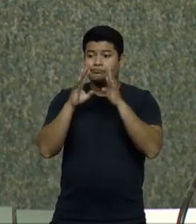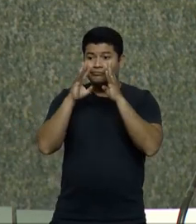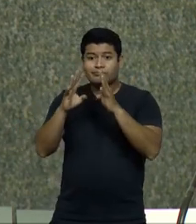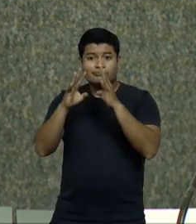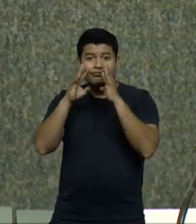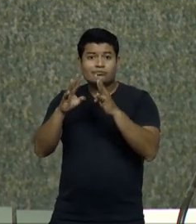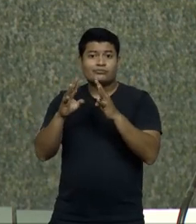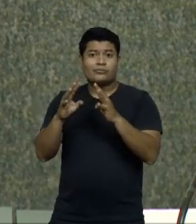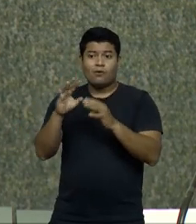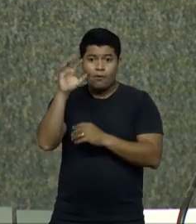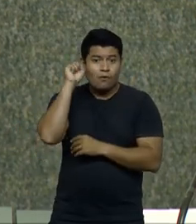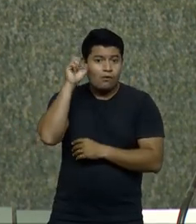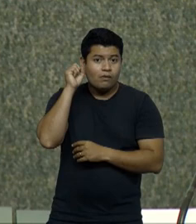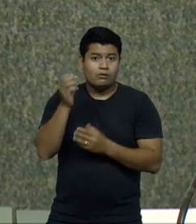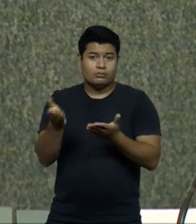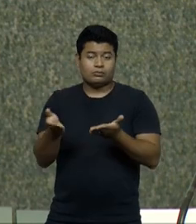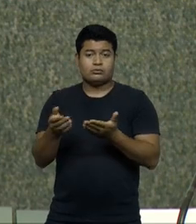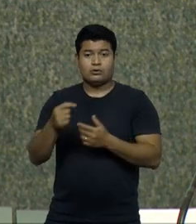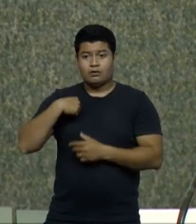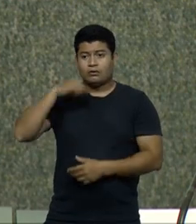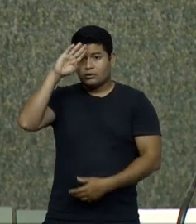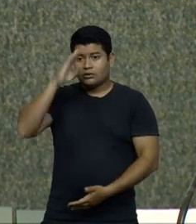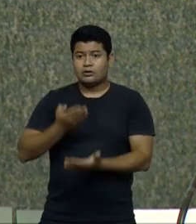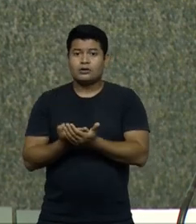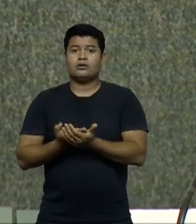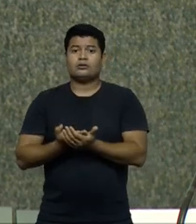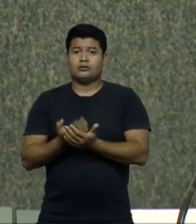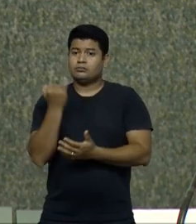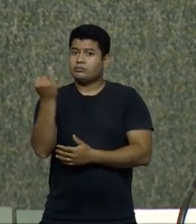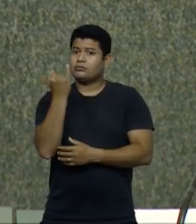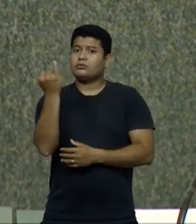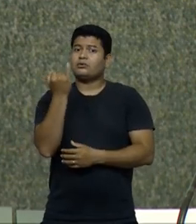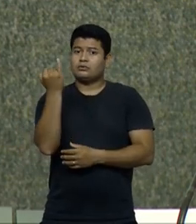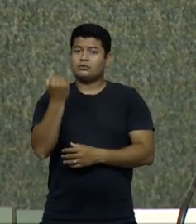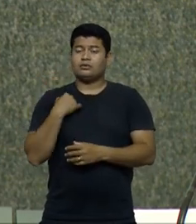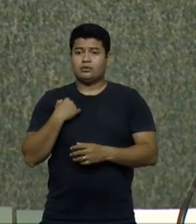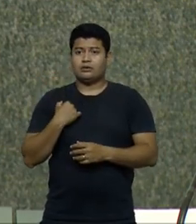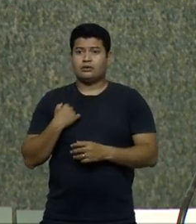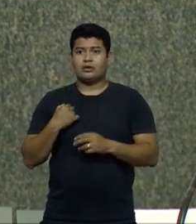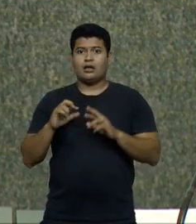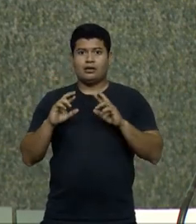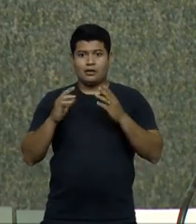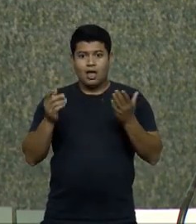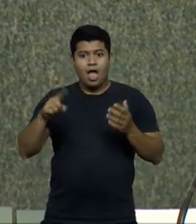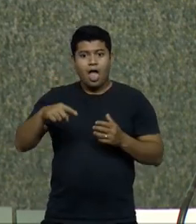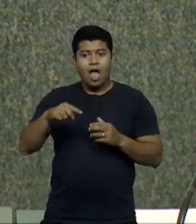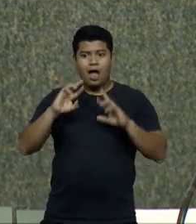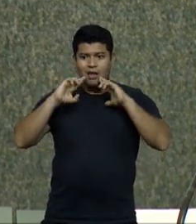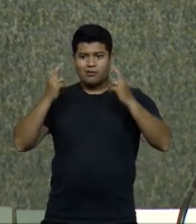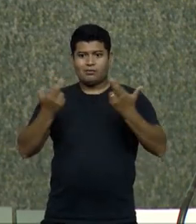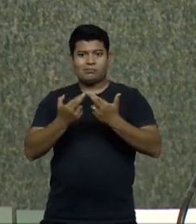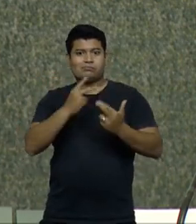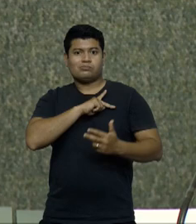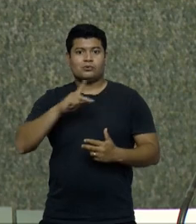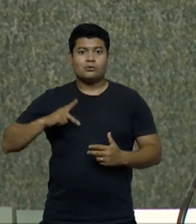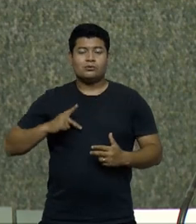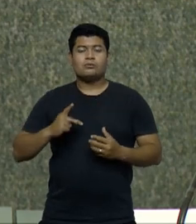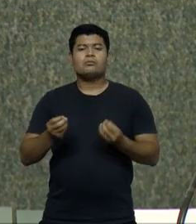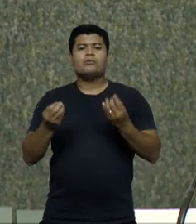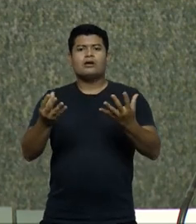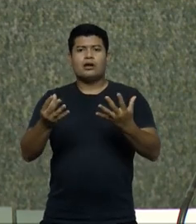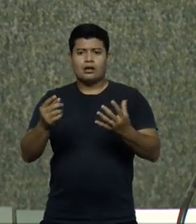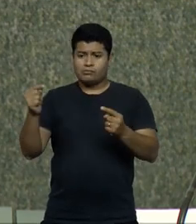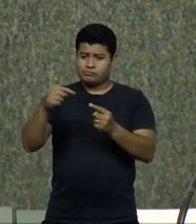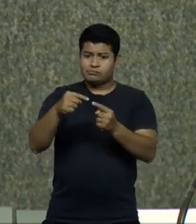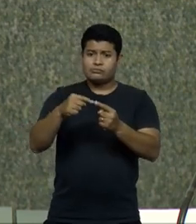acredito que as audiências são um momento Fundamental e nome já diz a audiência né para que a gente possa realmente ouvir